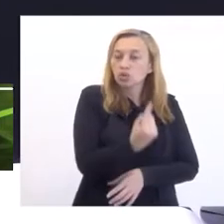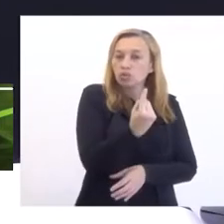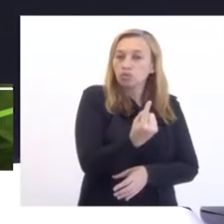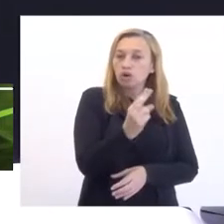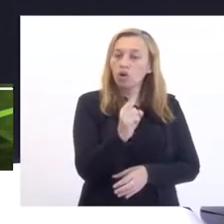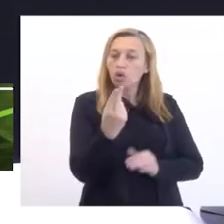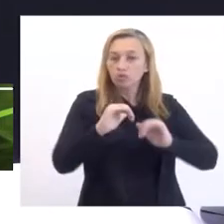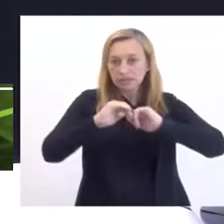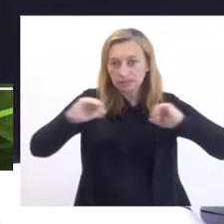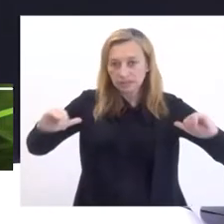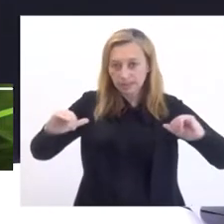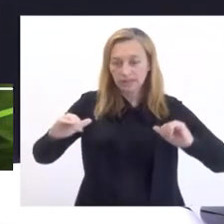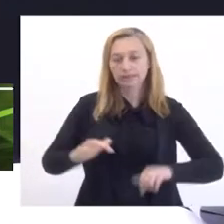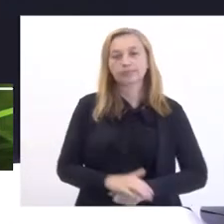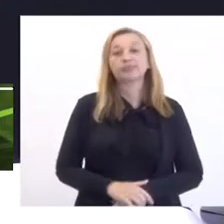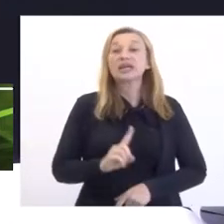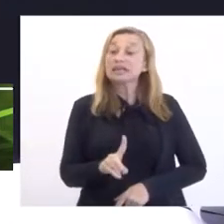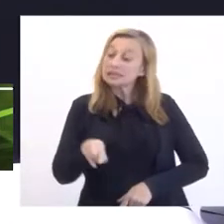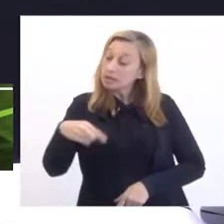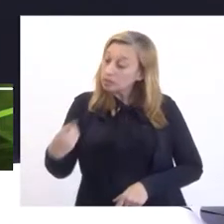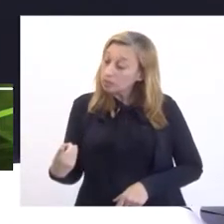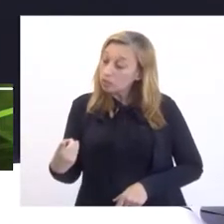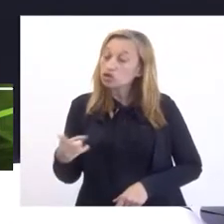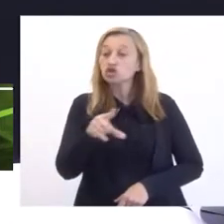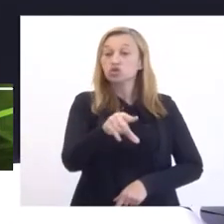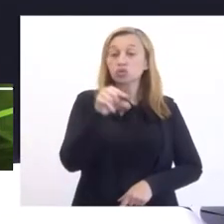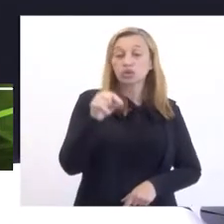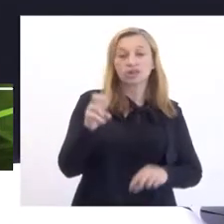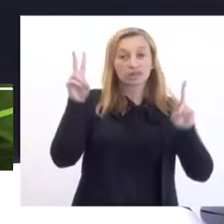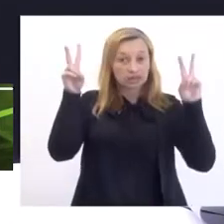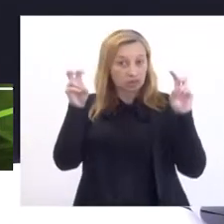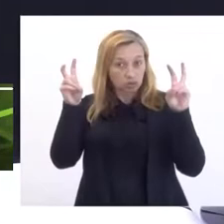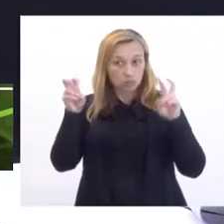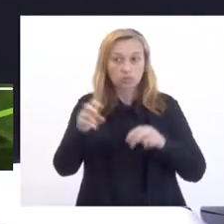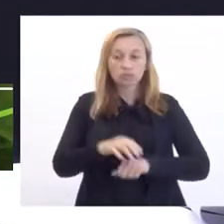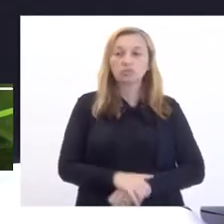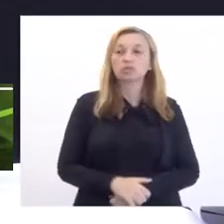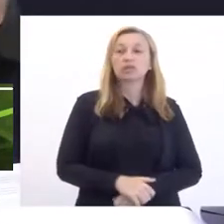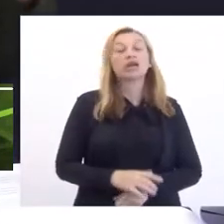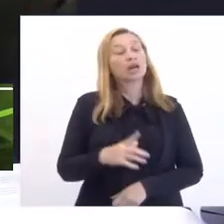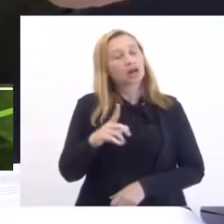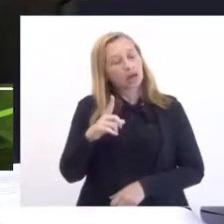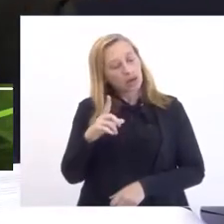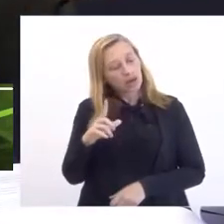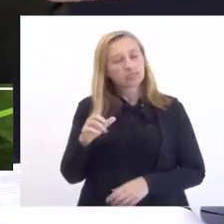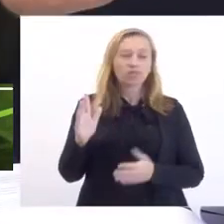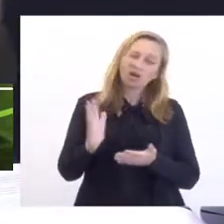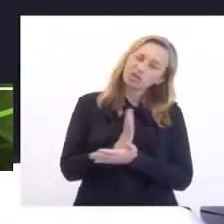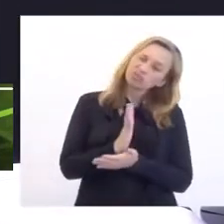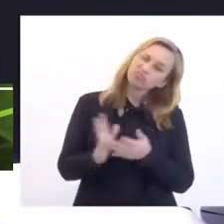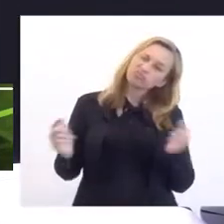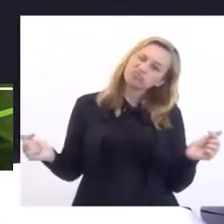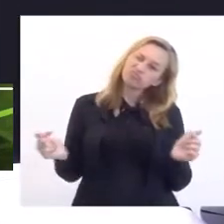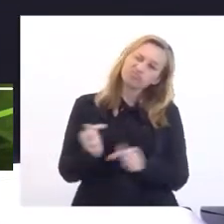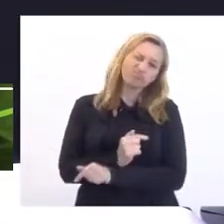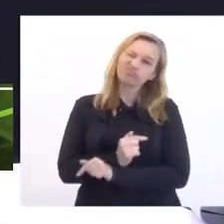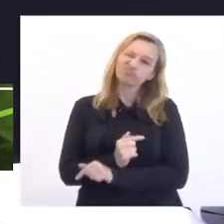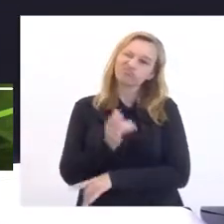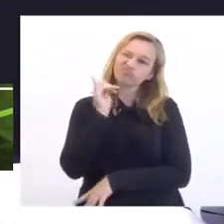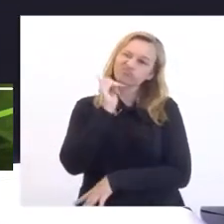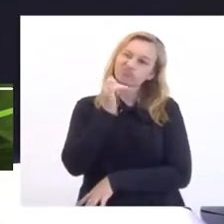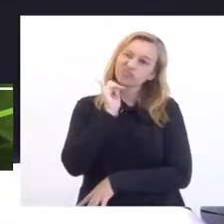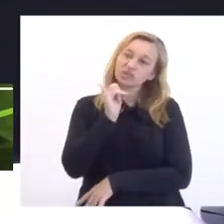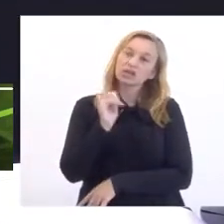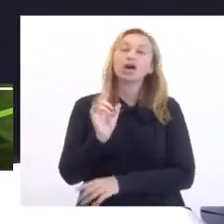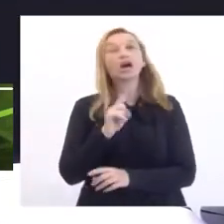separada. Depois de decidida essa questão, porque eu tenho discordâncias com o relator, aí